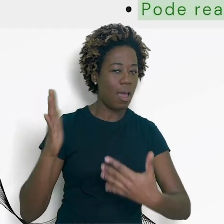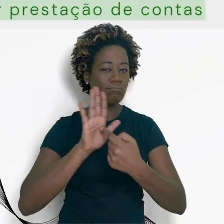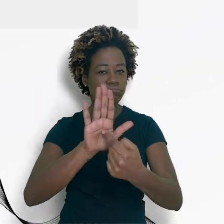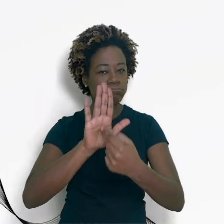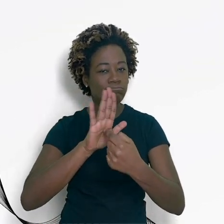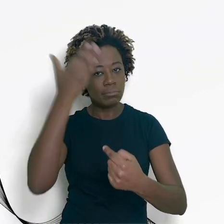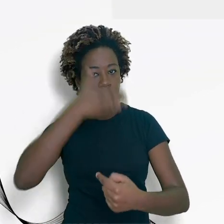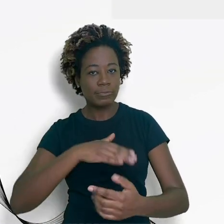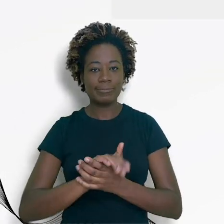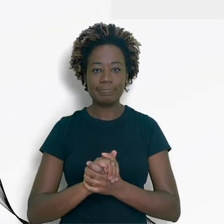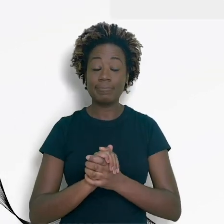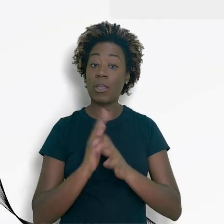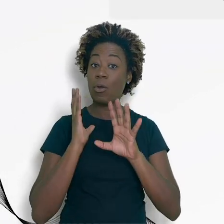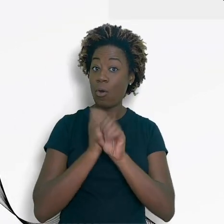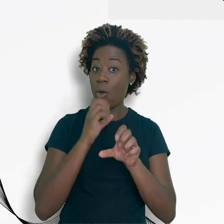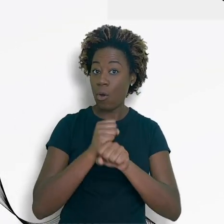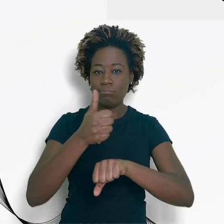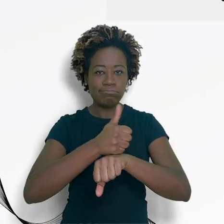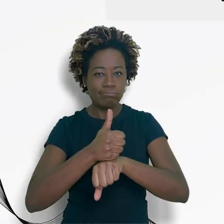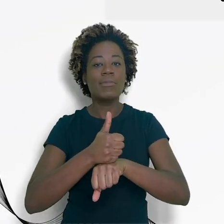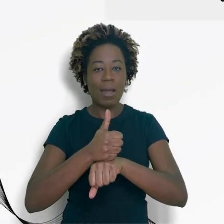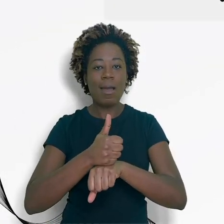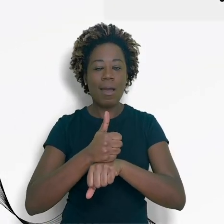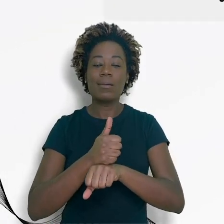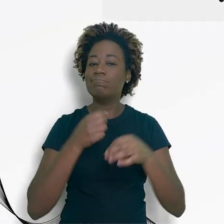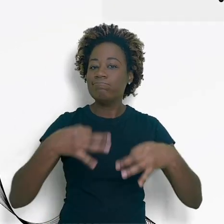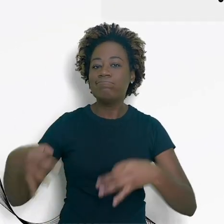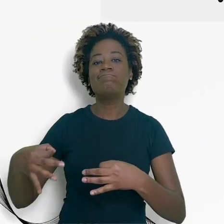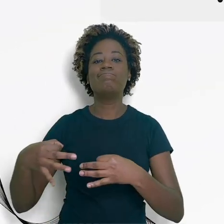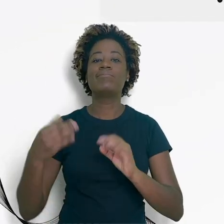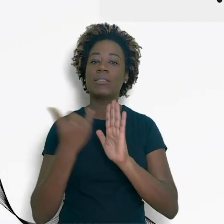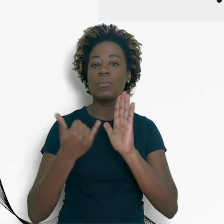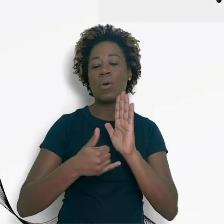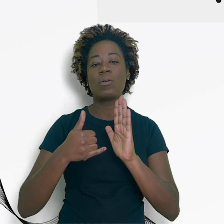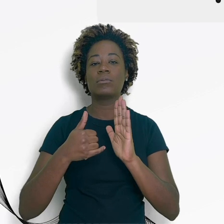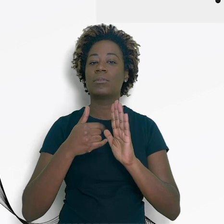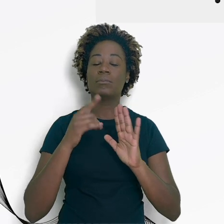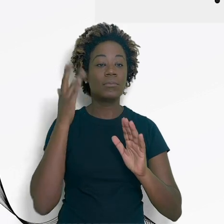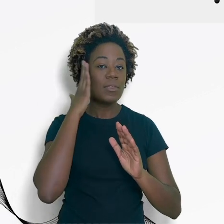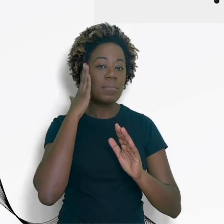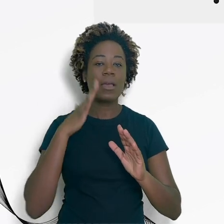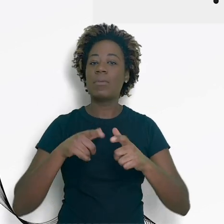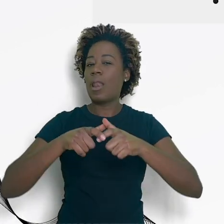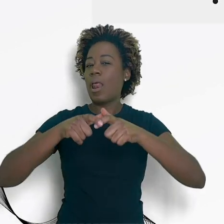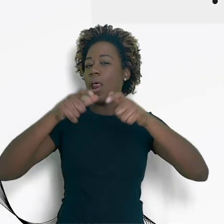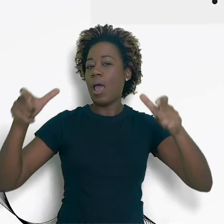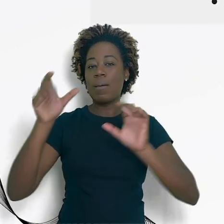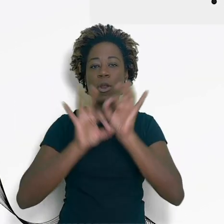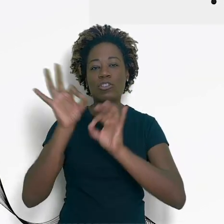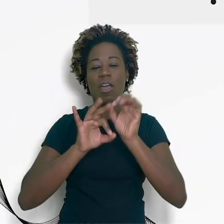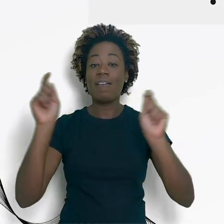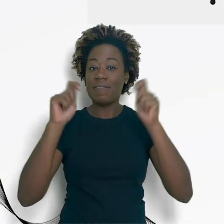contas. Contadora é responsável pela regularidade fiscal. É indispensável em projetos de grande porte,